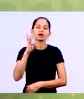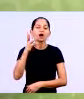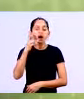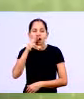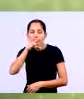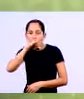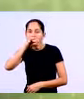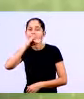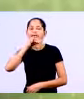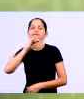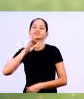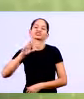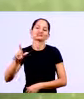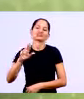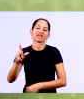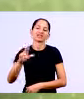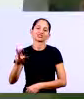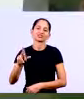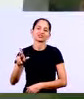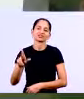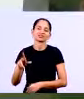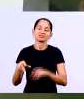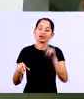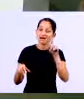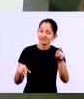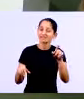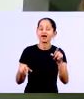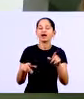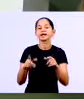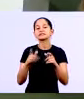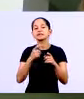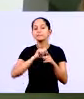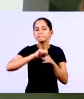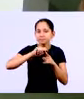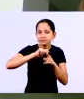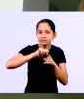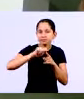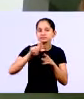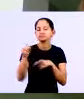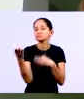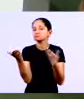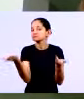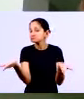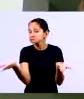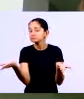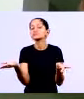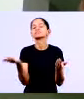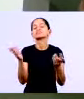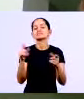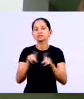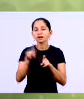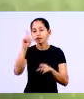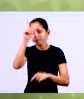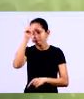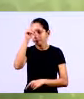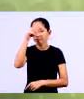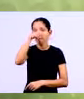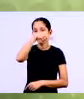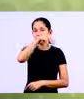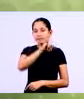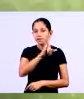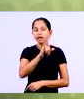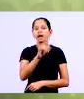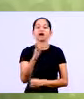Müller, tá? Milho, né? Nós falamos milho. E o MU com trema no alemão é